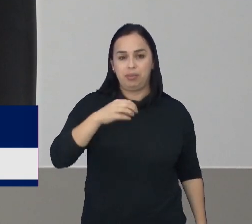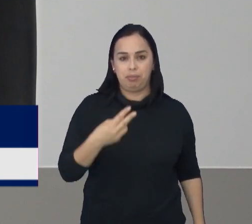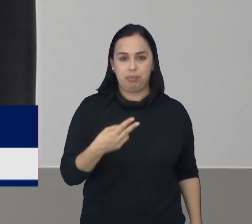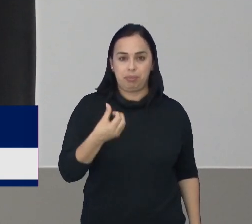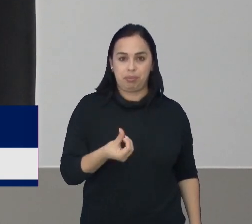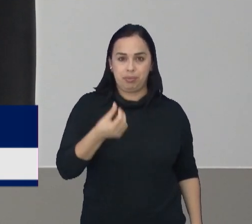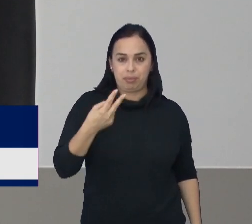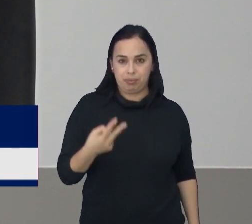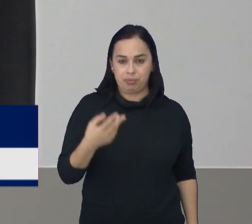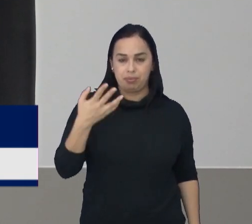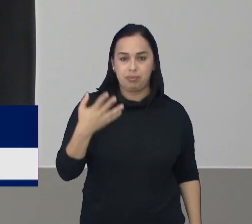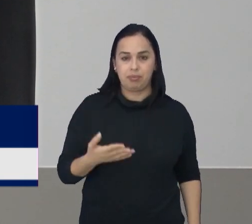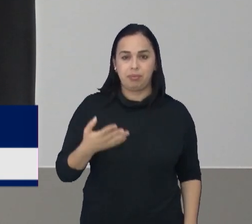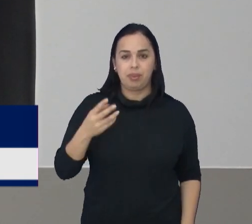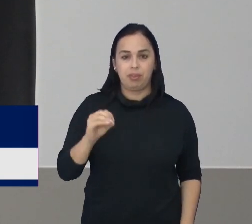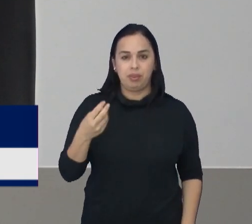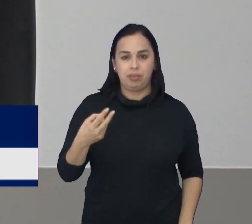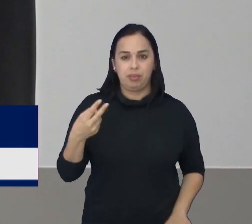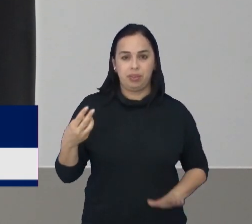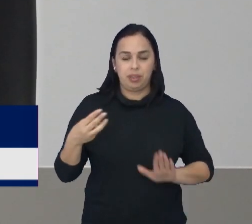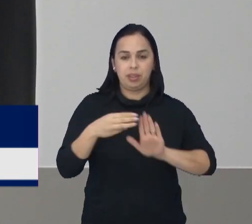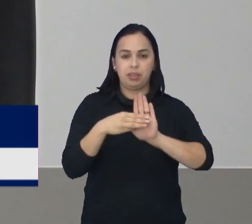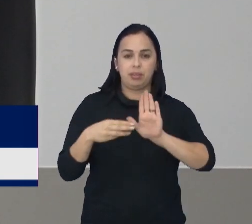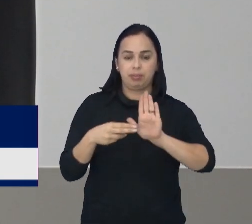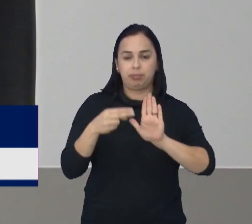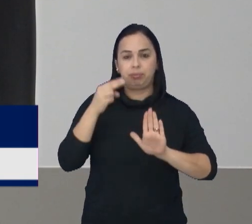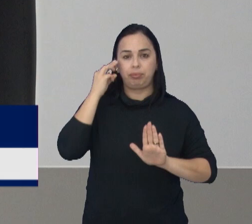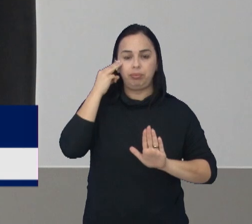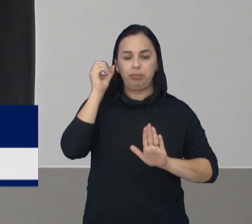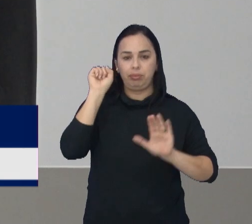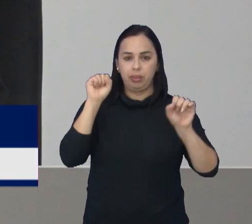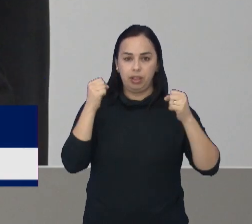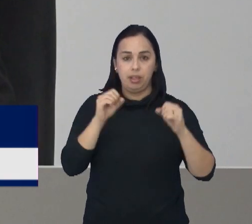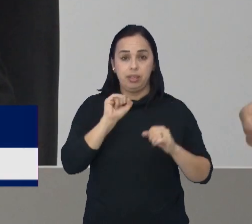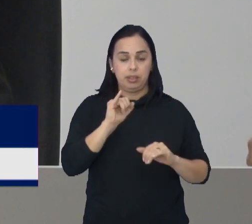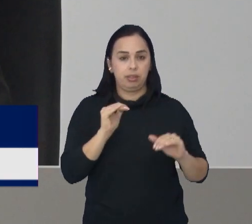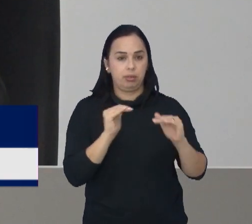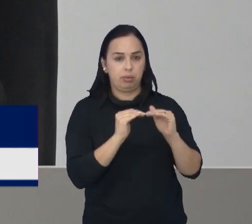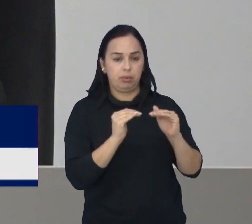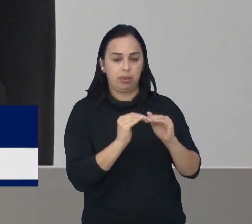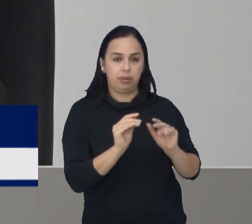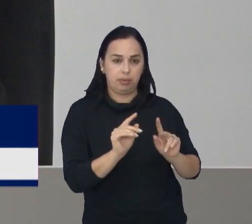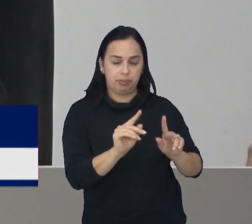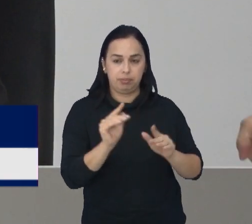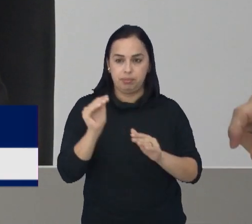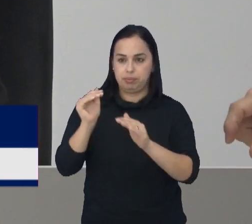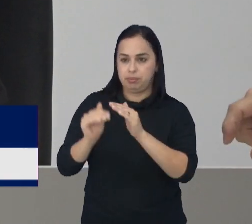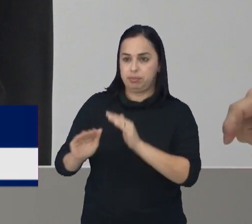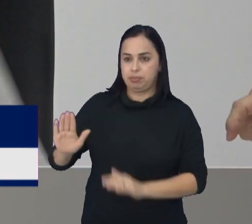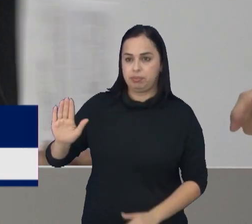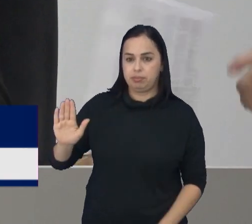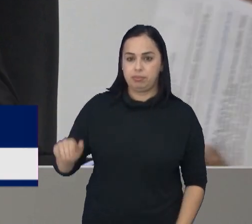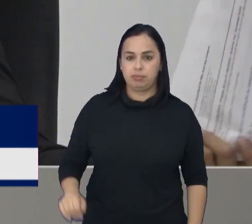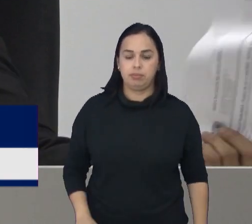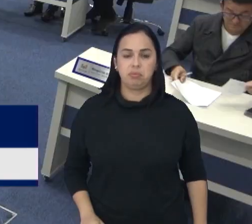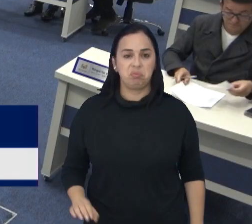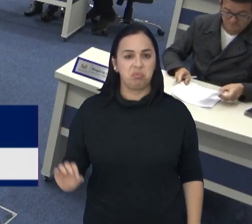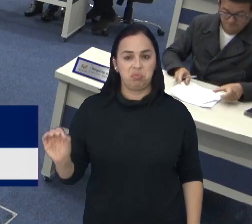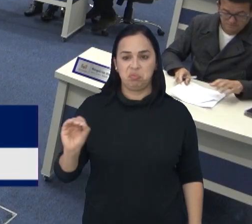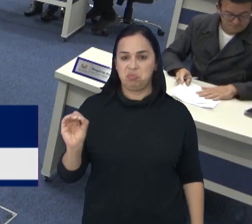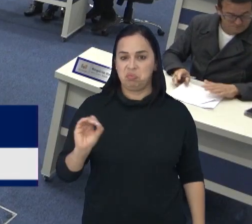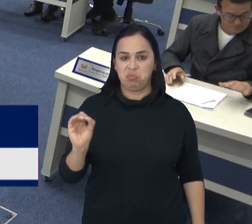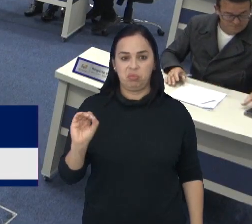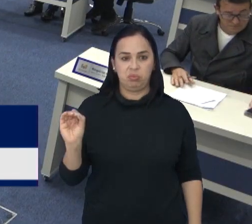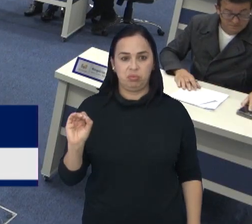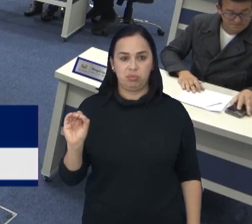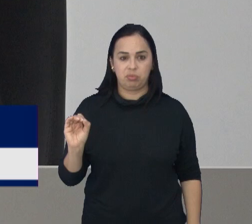962/2023, autoria do vereador Marcão da Academia. Vereadores favoráveis permaneçam como estão, os contrários que se manifestem. Nenhum voto contrário,